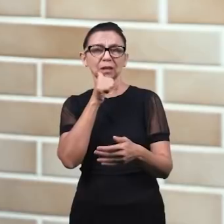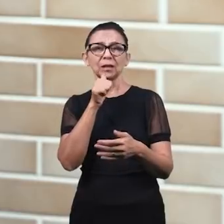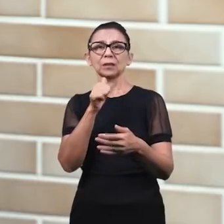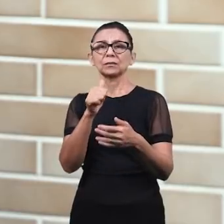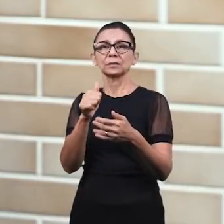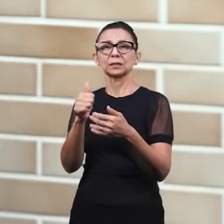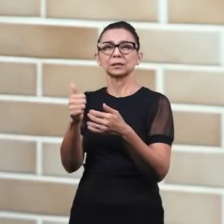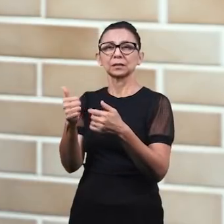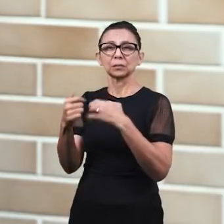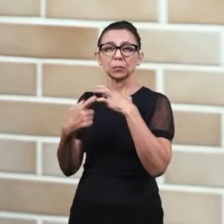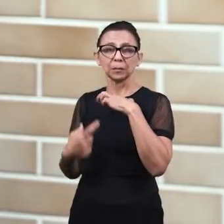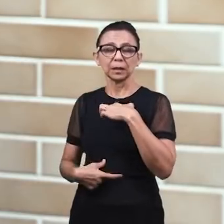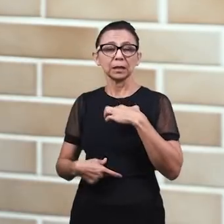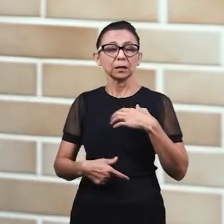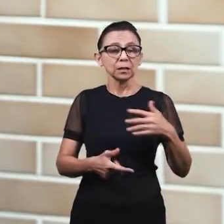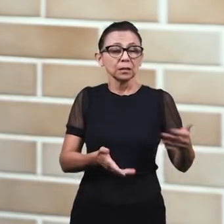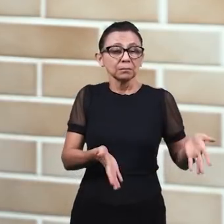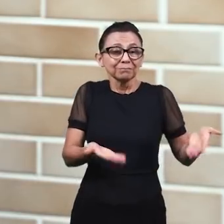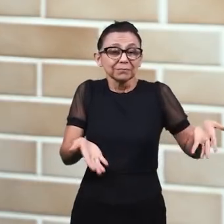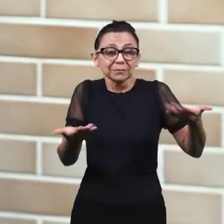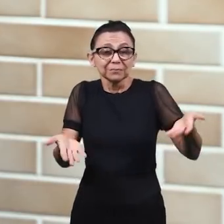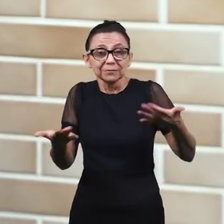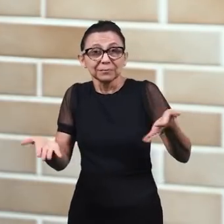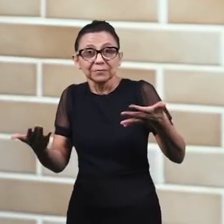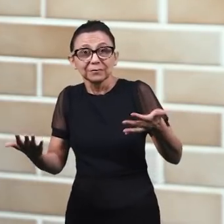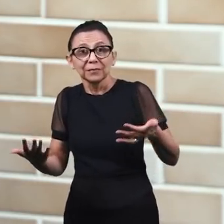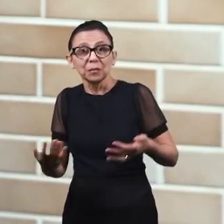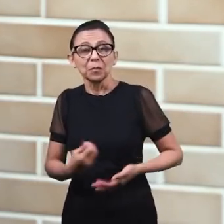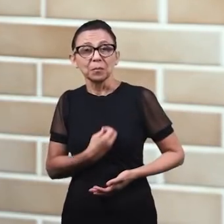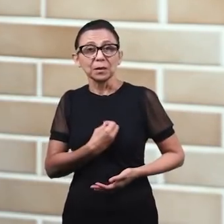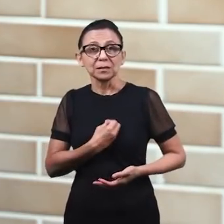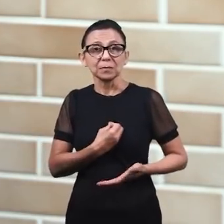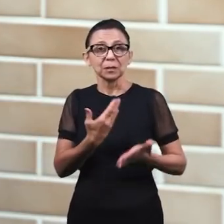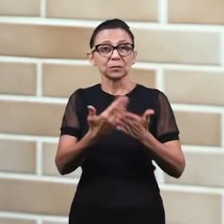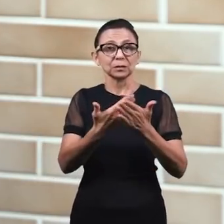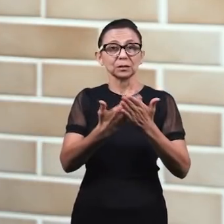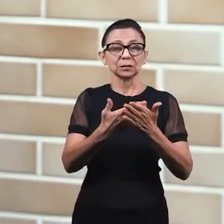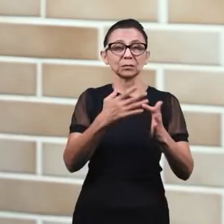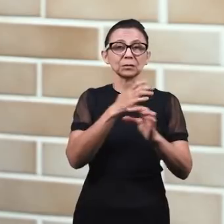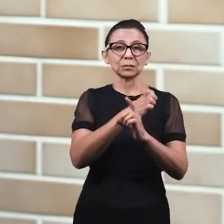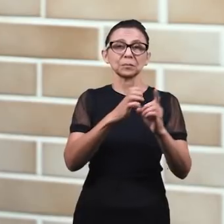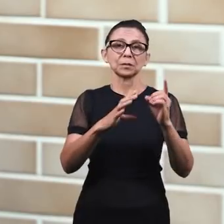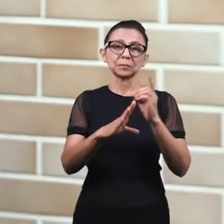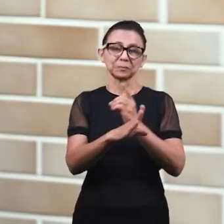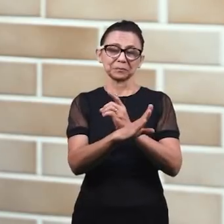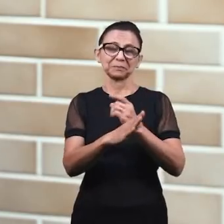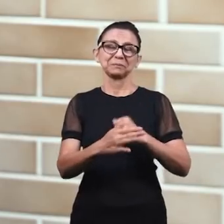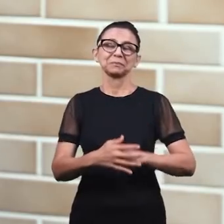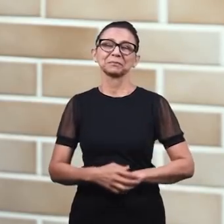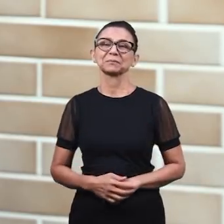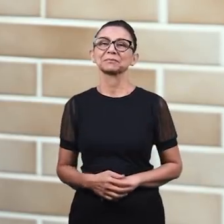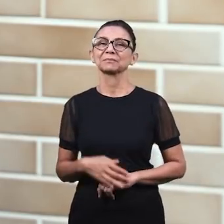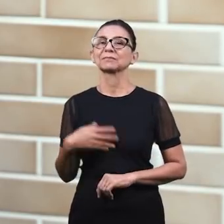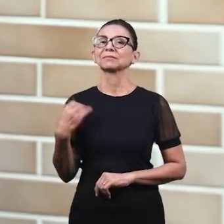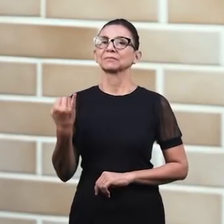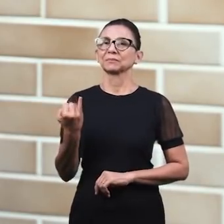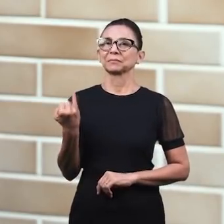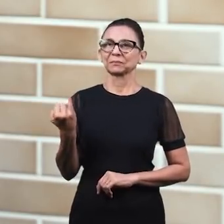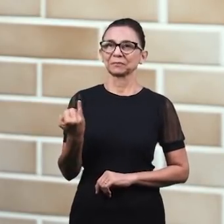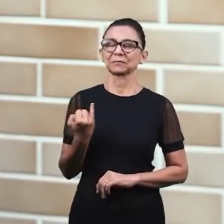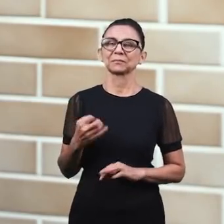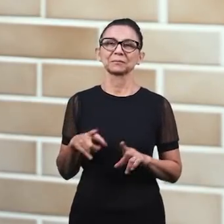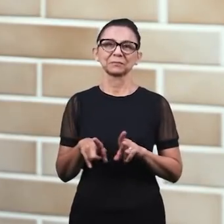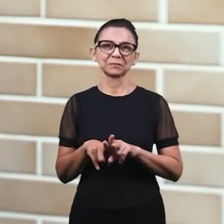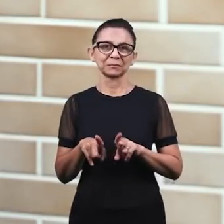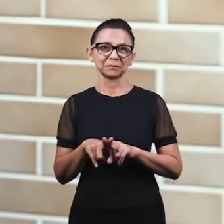um estímulo aos irmãos para a participação dos estudos bíblicos da Escola Bíblica Dominical. E é muito